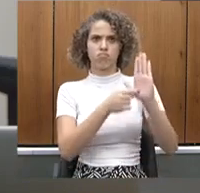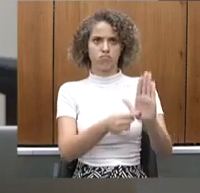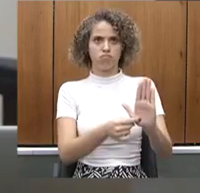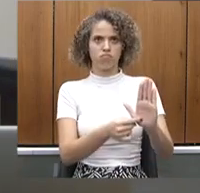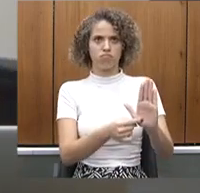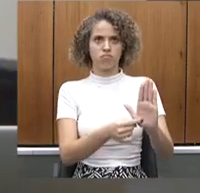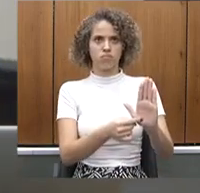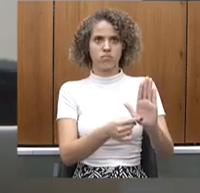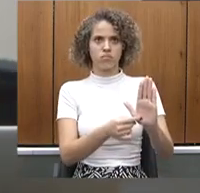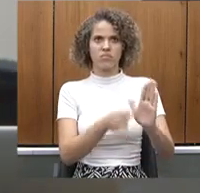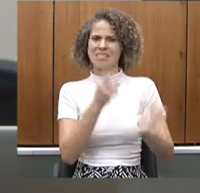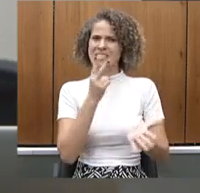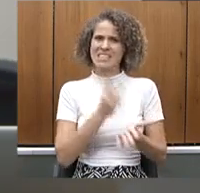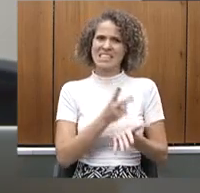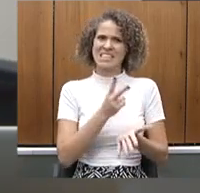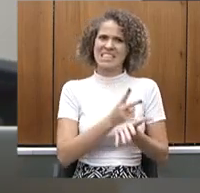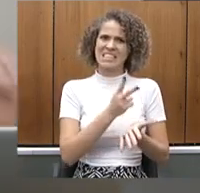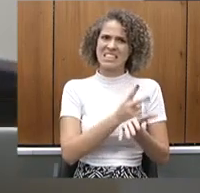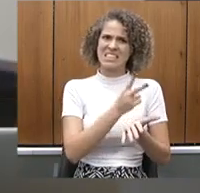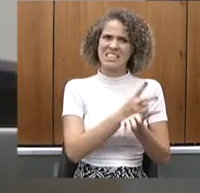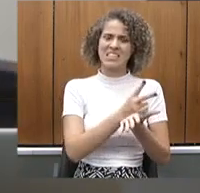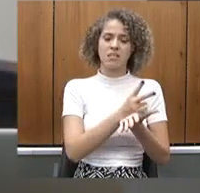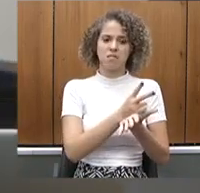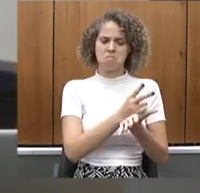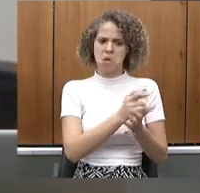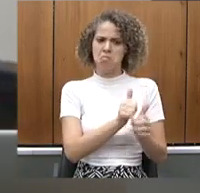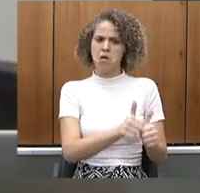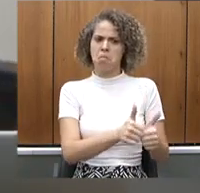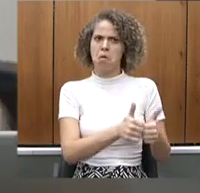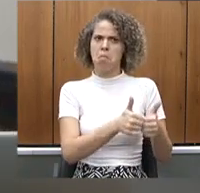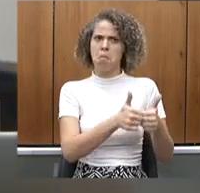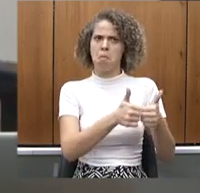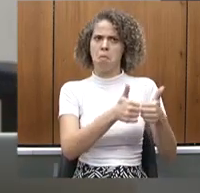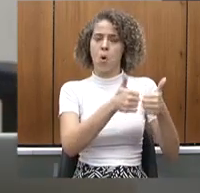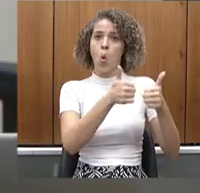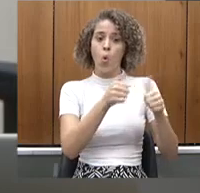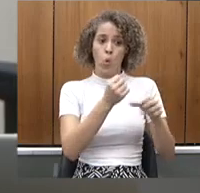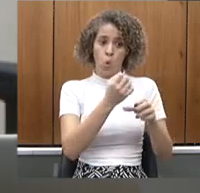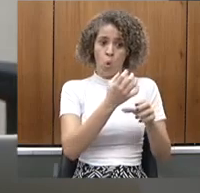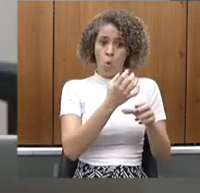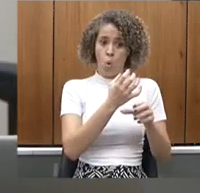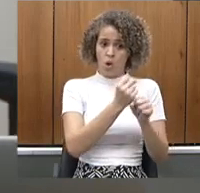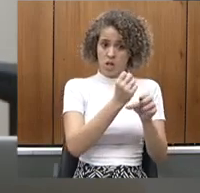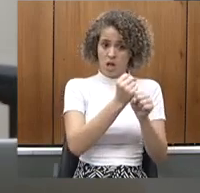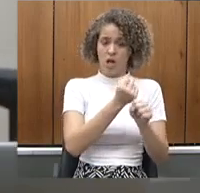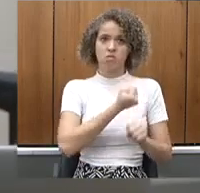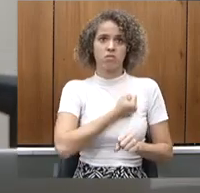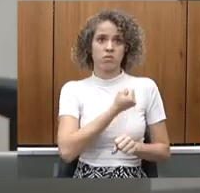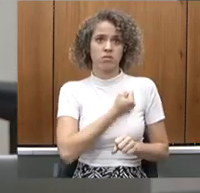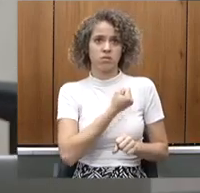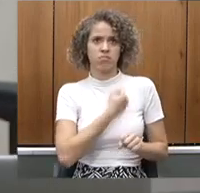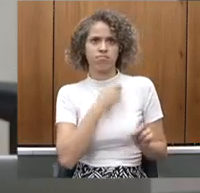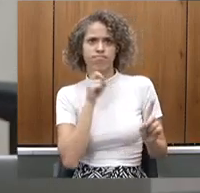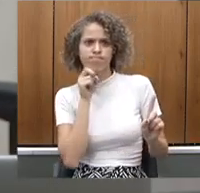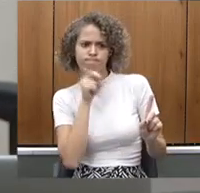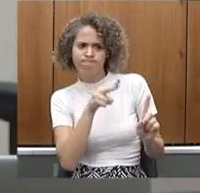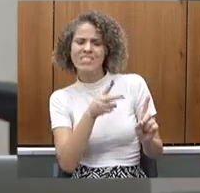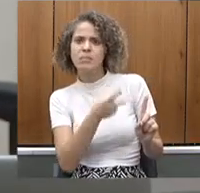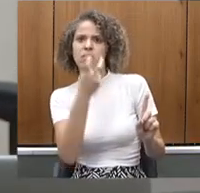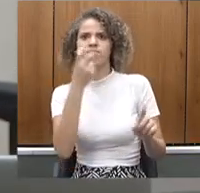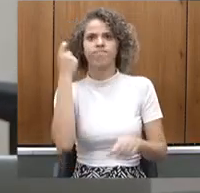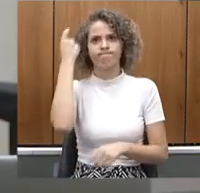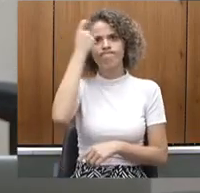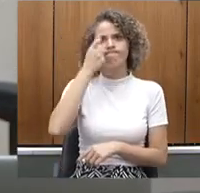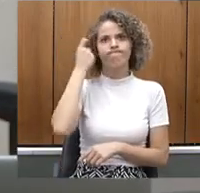cada vez mais os índios tá sempre melhorando dos números mas nós ficamos com essa preocupação